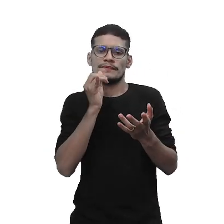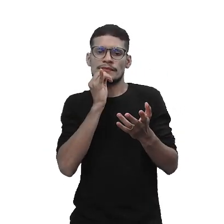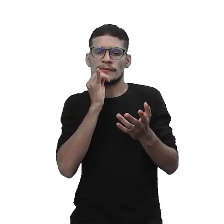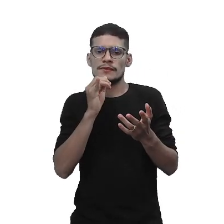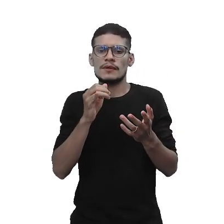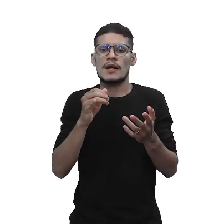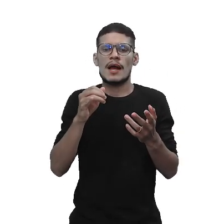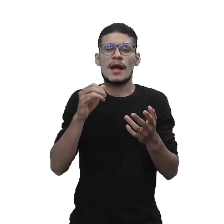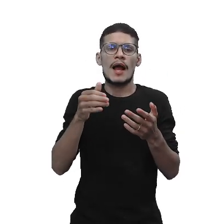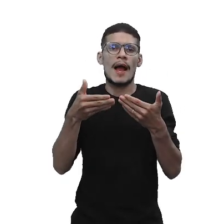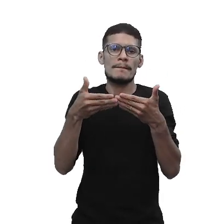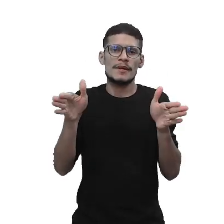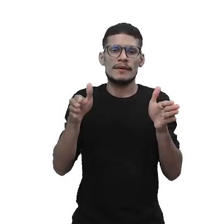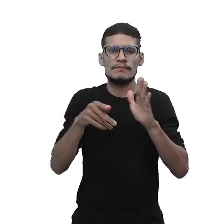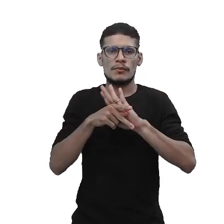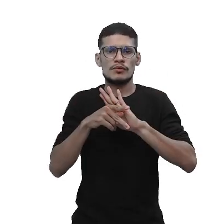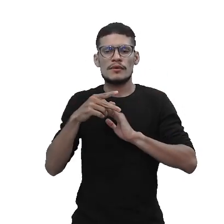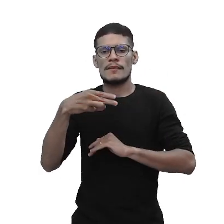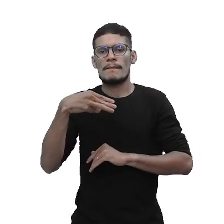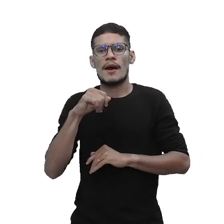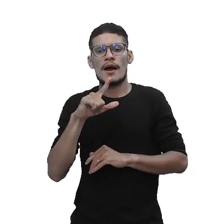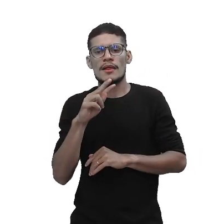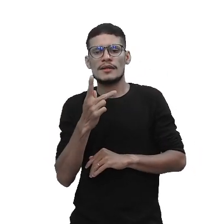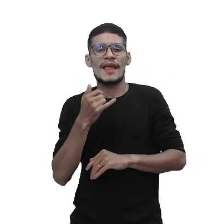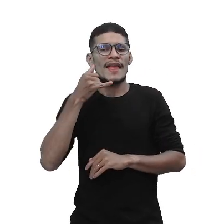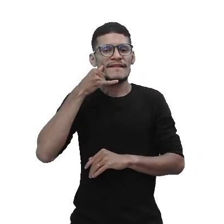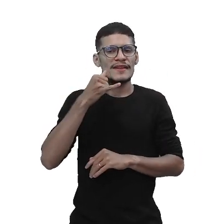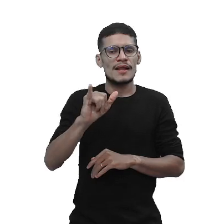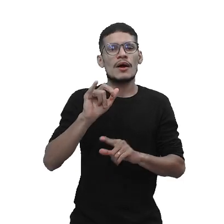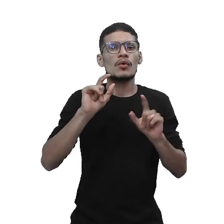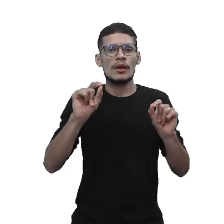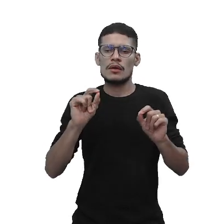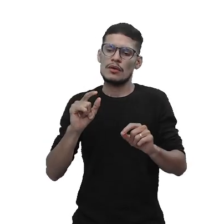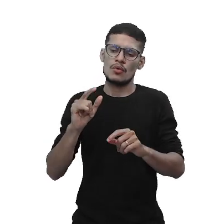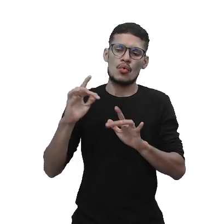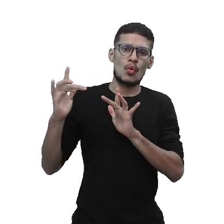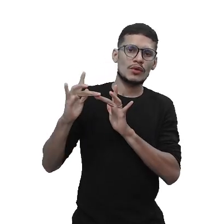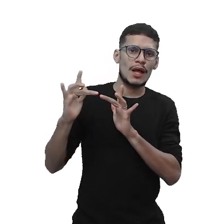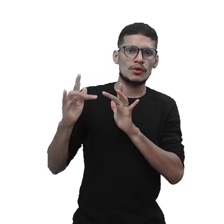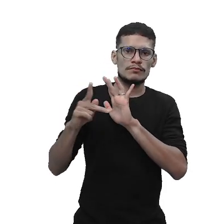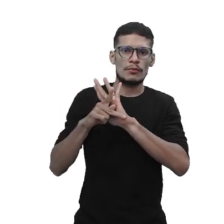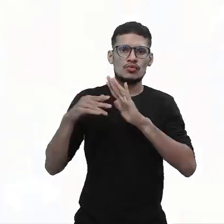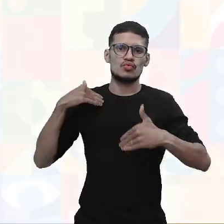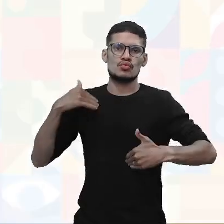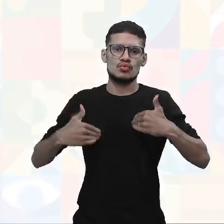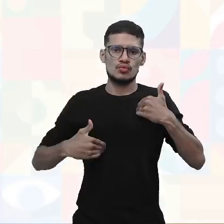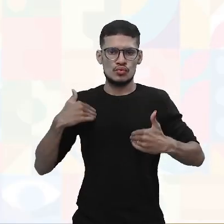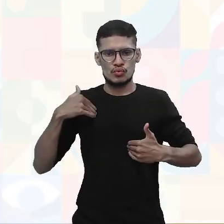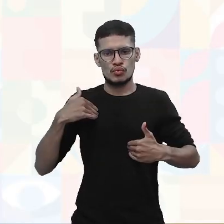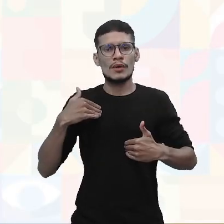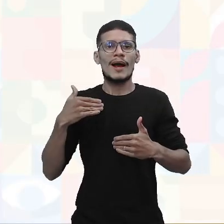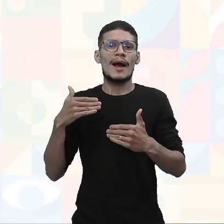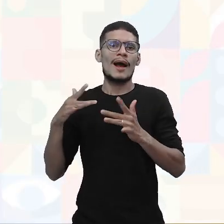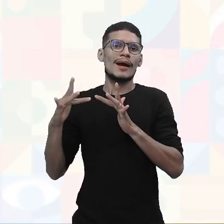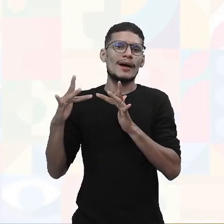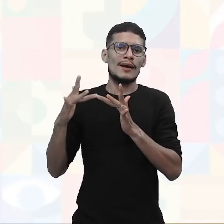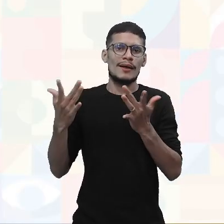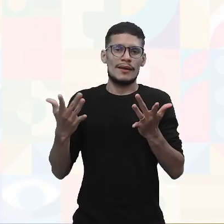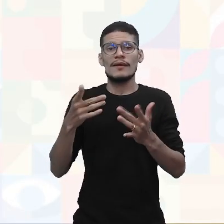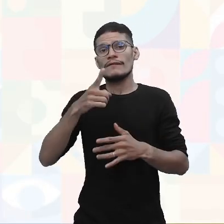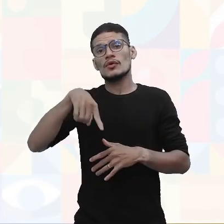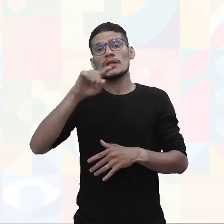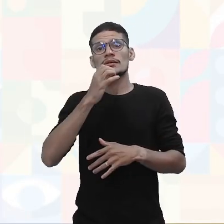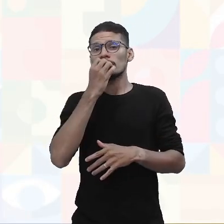telas, para evitar justamente que parte do corpo deles passe e tenha acesso à zona de riscos. Então, para vocês estarem vendo mais detalhes, é bom sempre